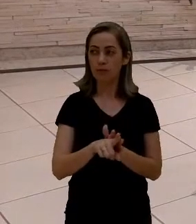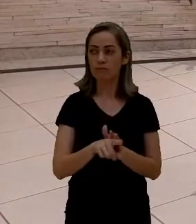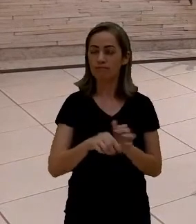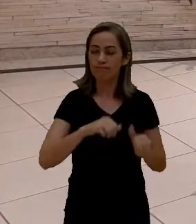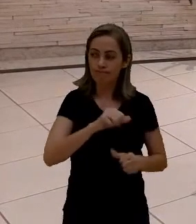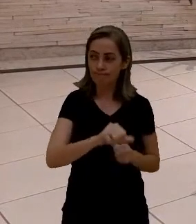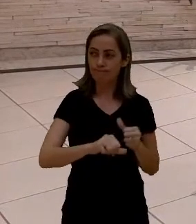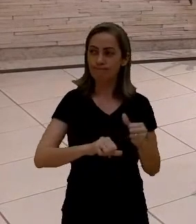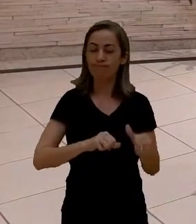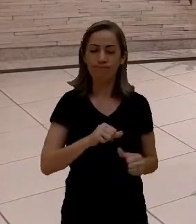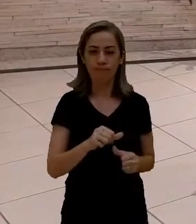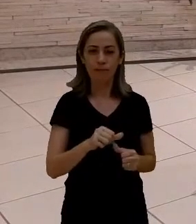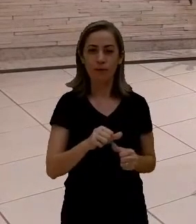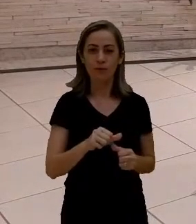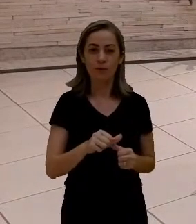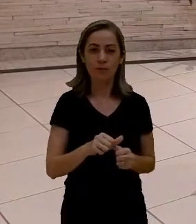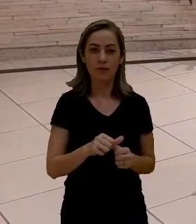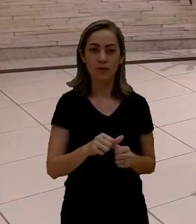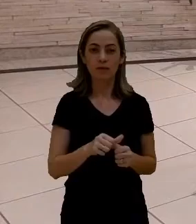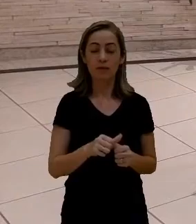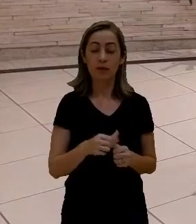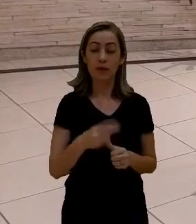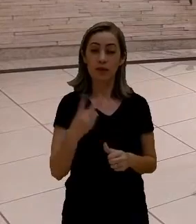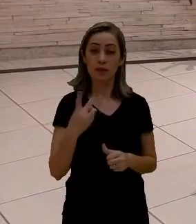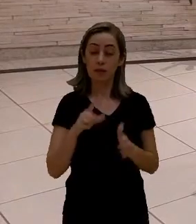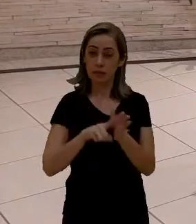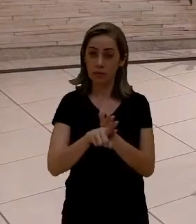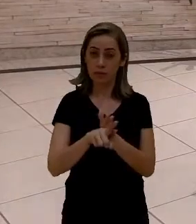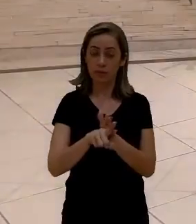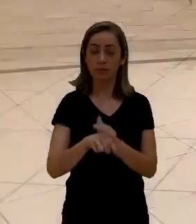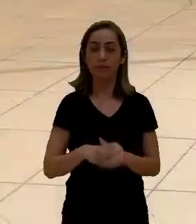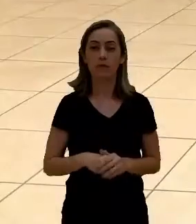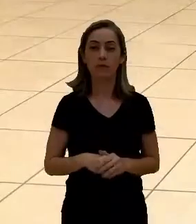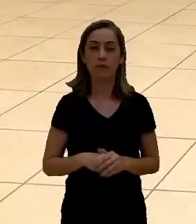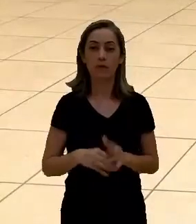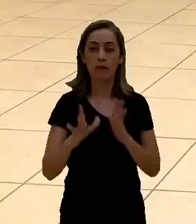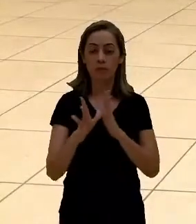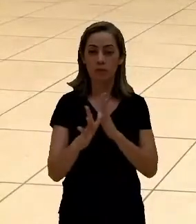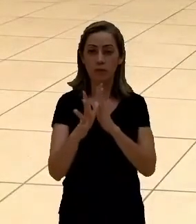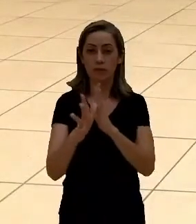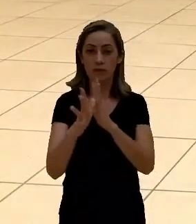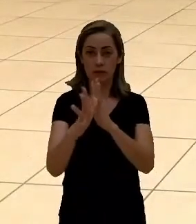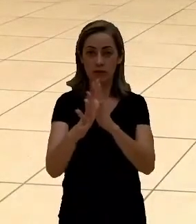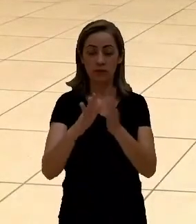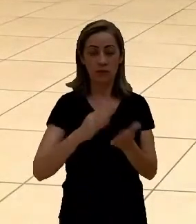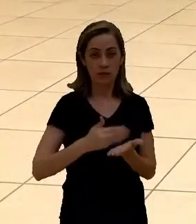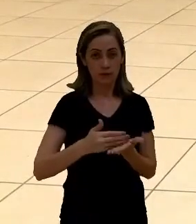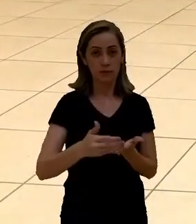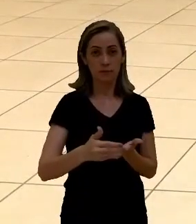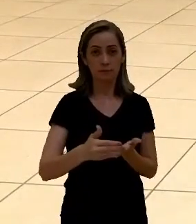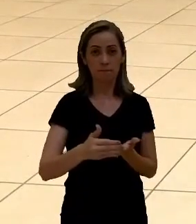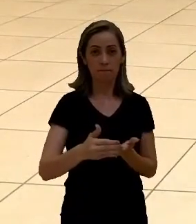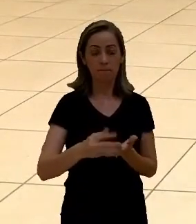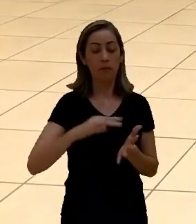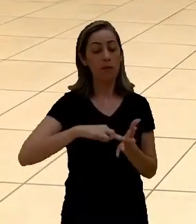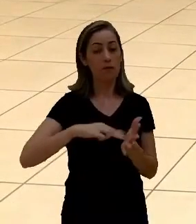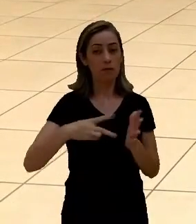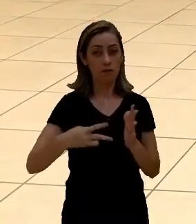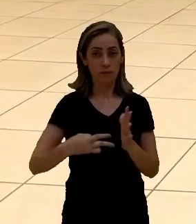transformando-a um pouquinho a segunda pergunta a processão de entrada tem como eh